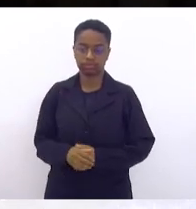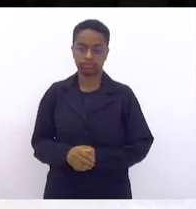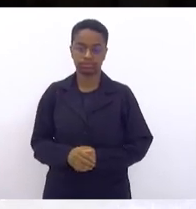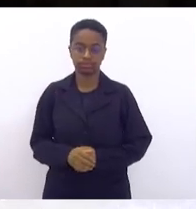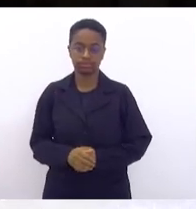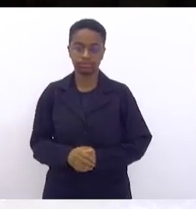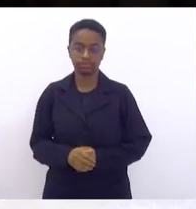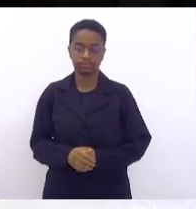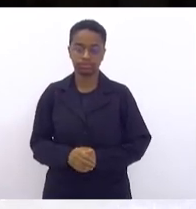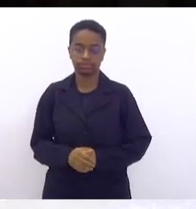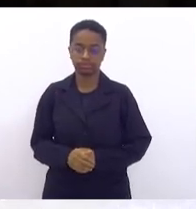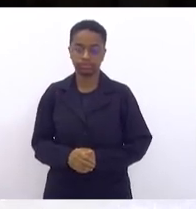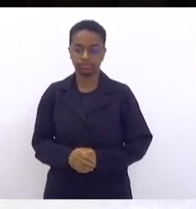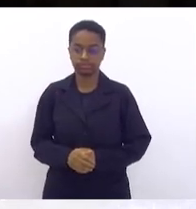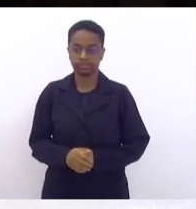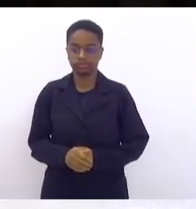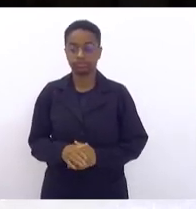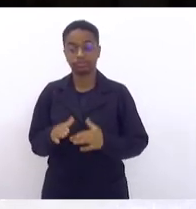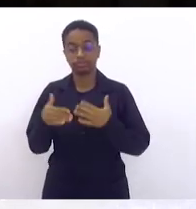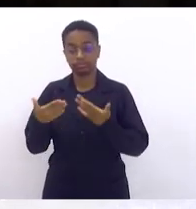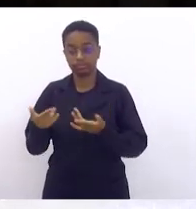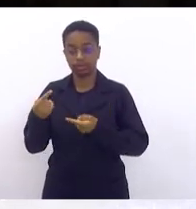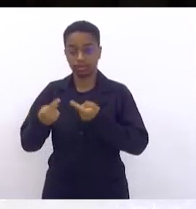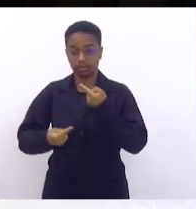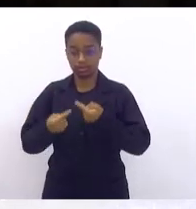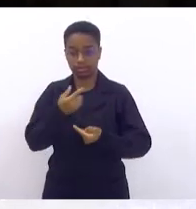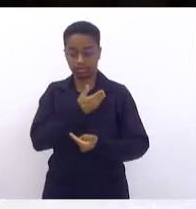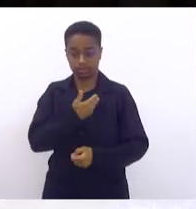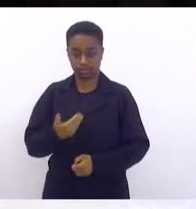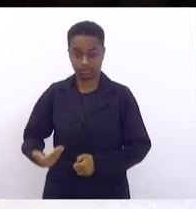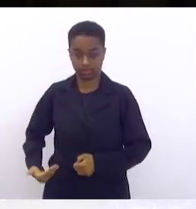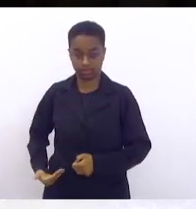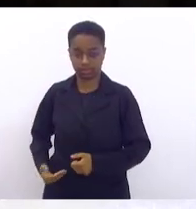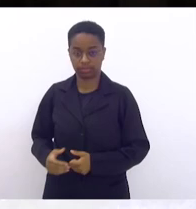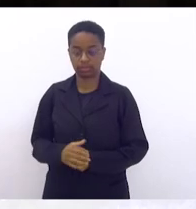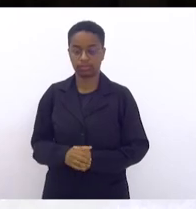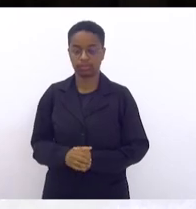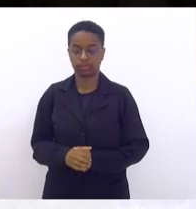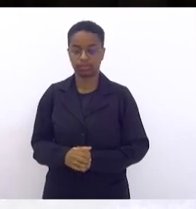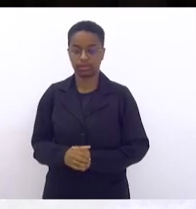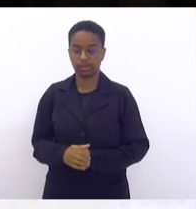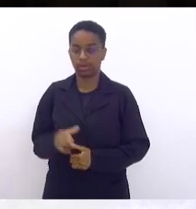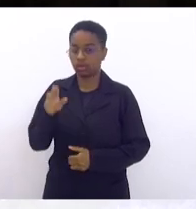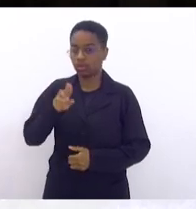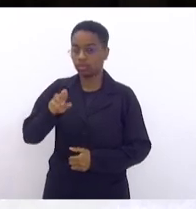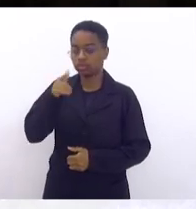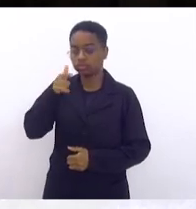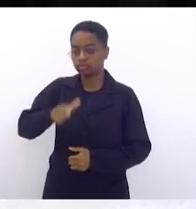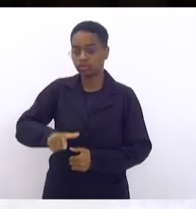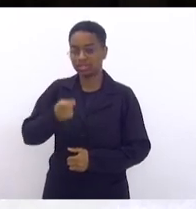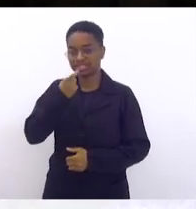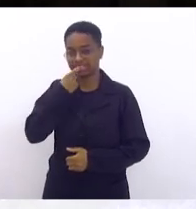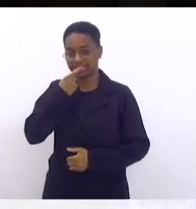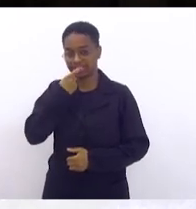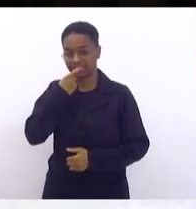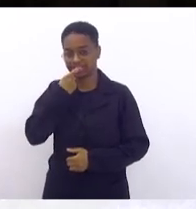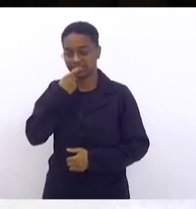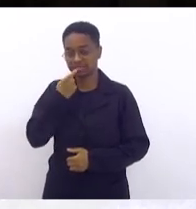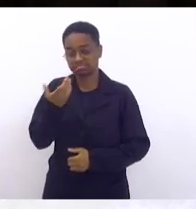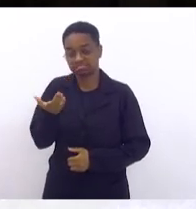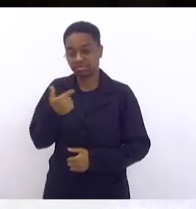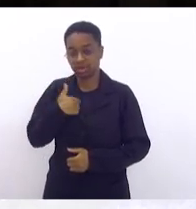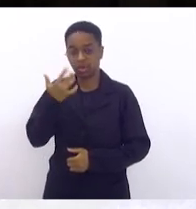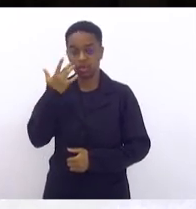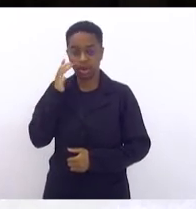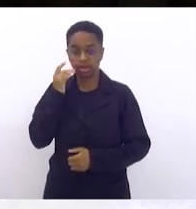Então como política pública é a reutilização do plástico eu acho que